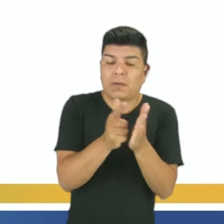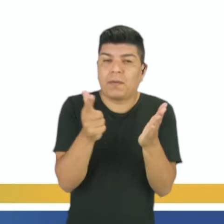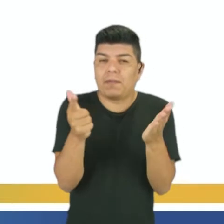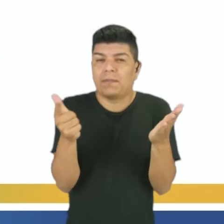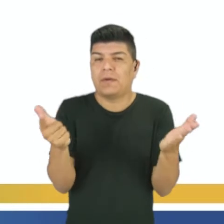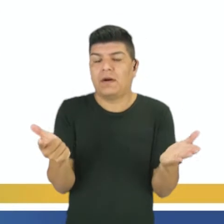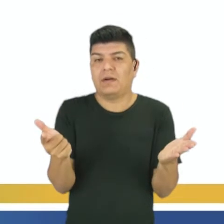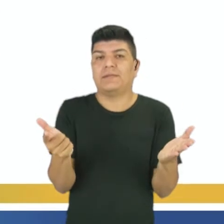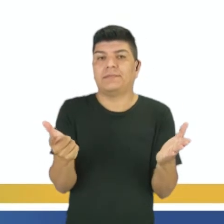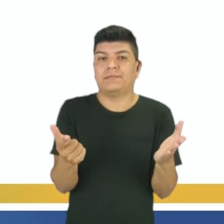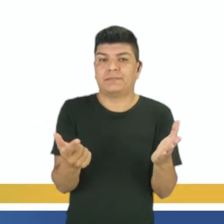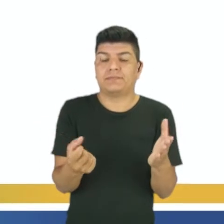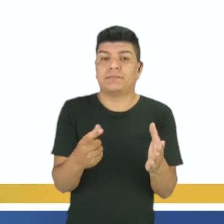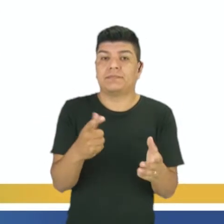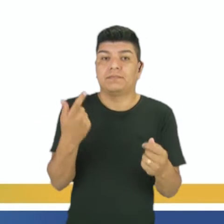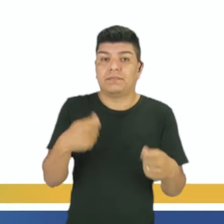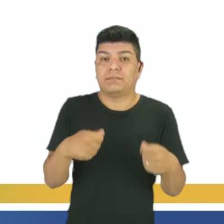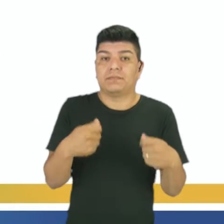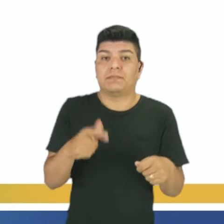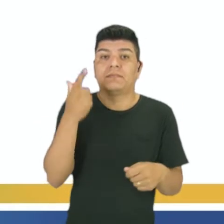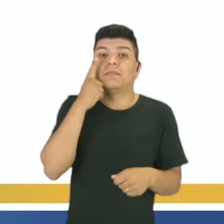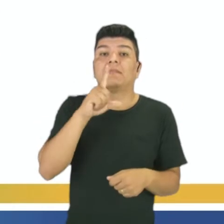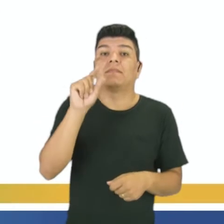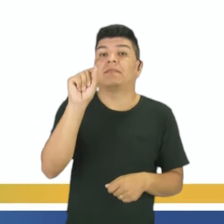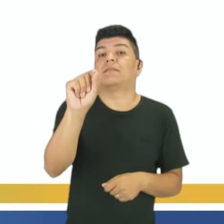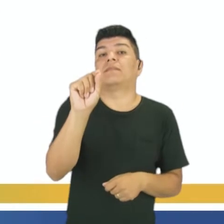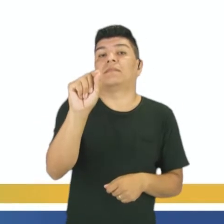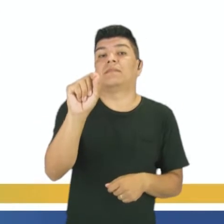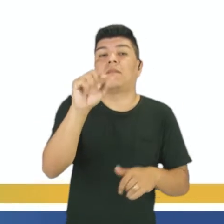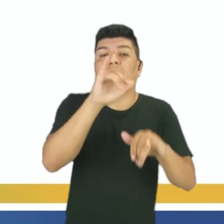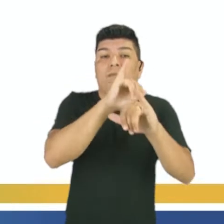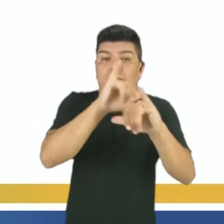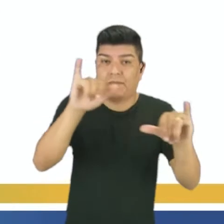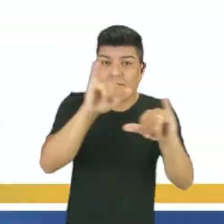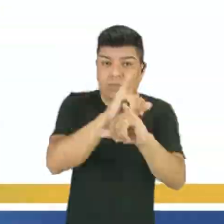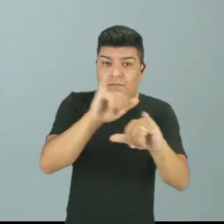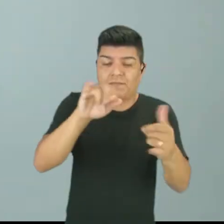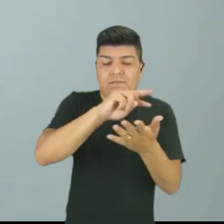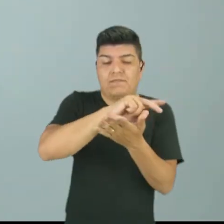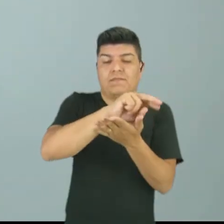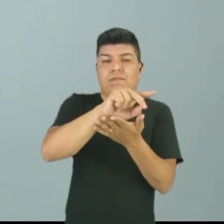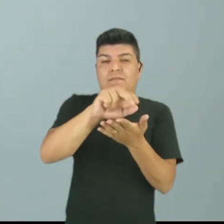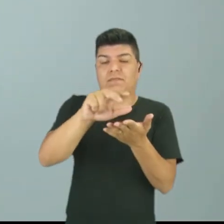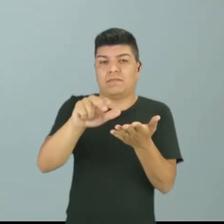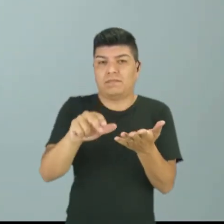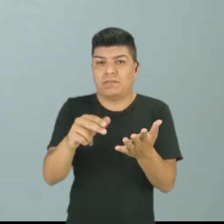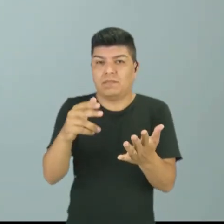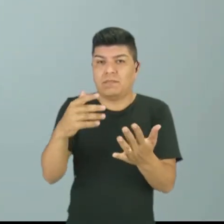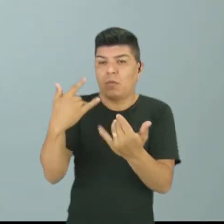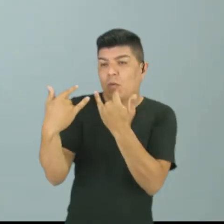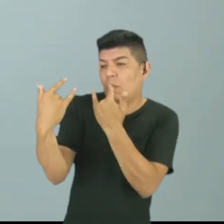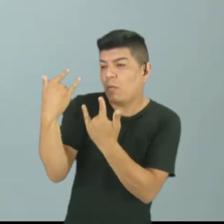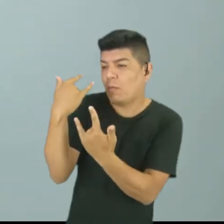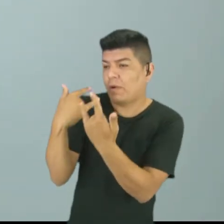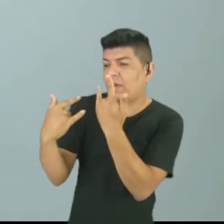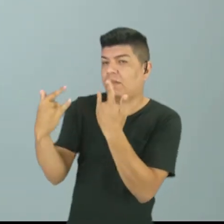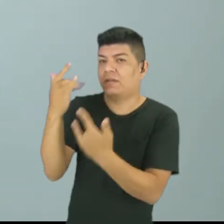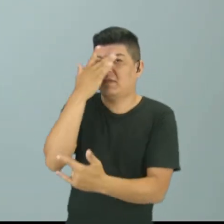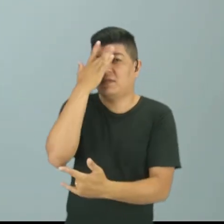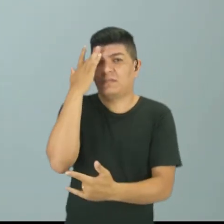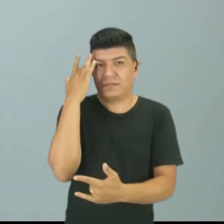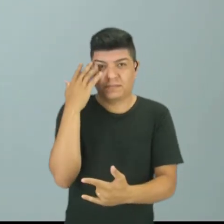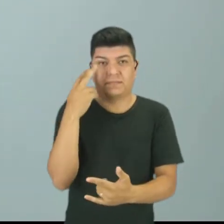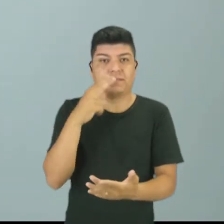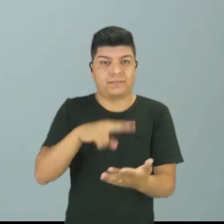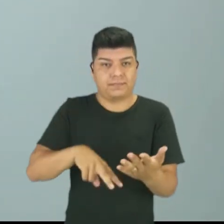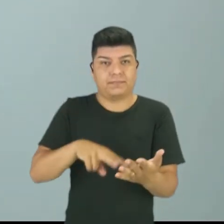jornal tinha que ganhar o quê? Notícias, variedades para atrair o público leitor.